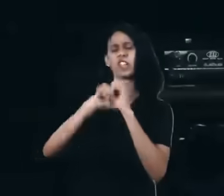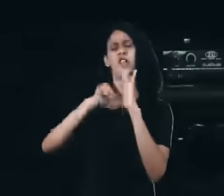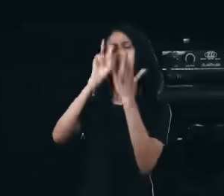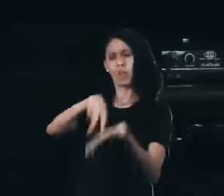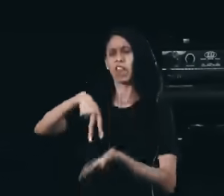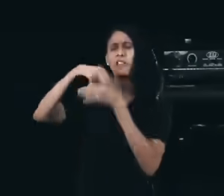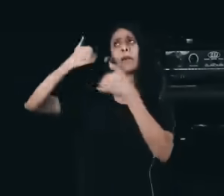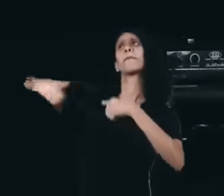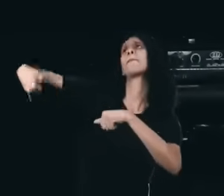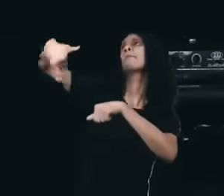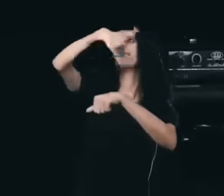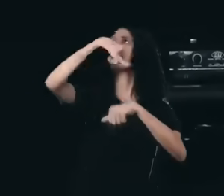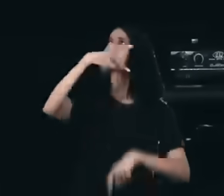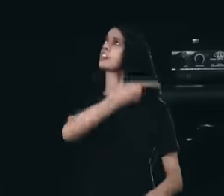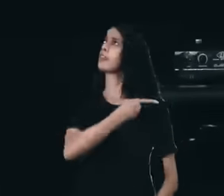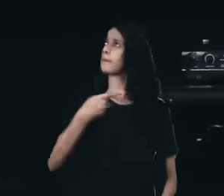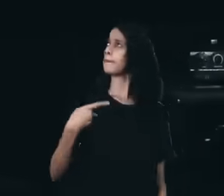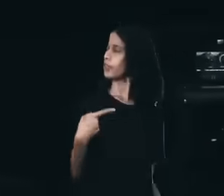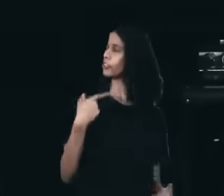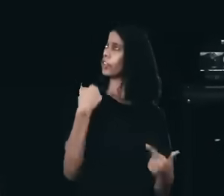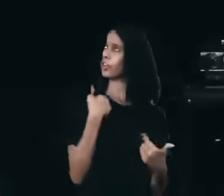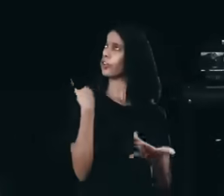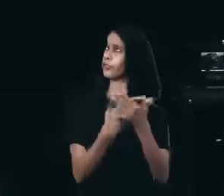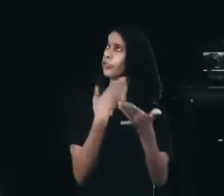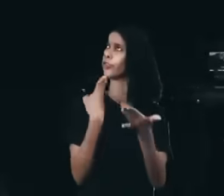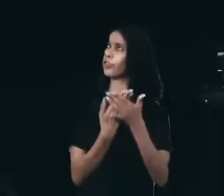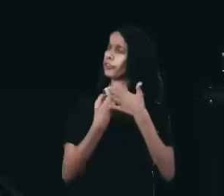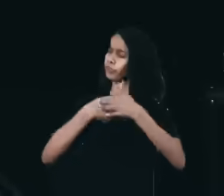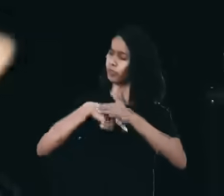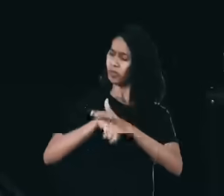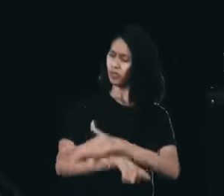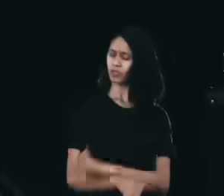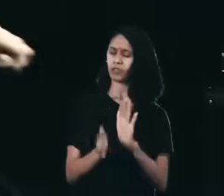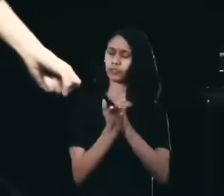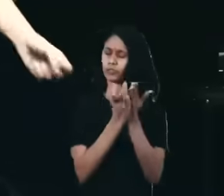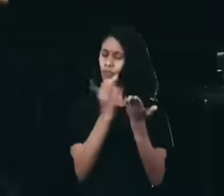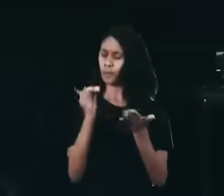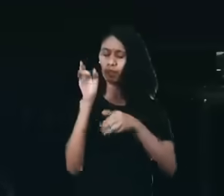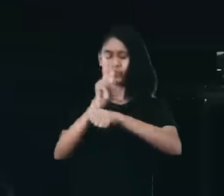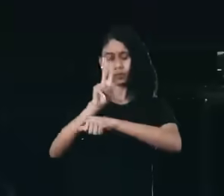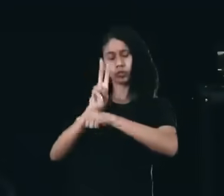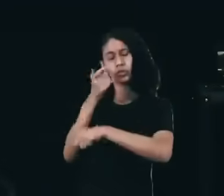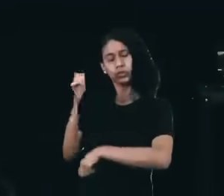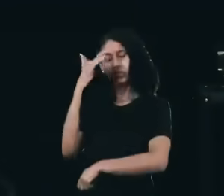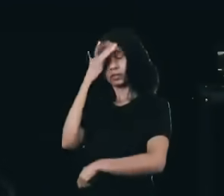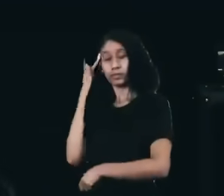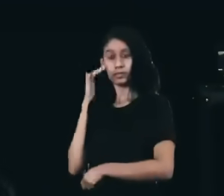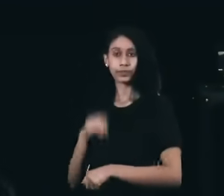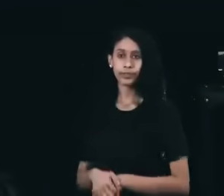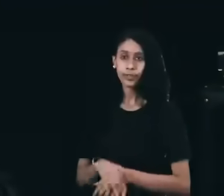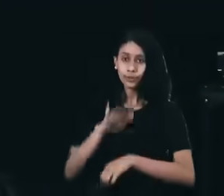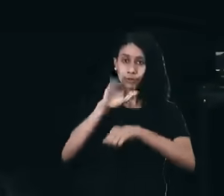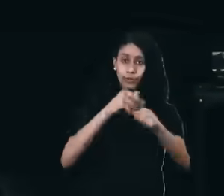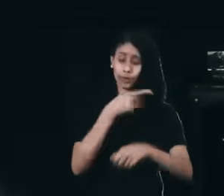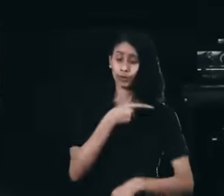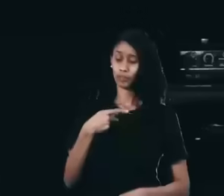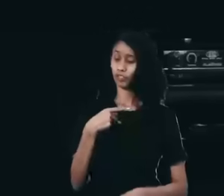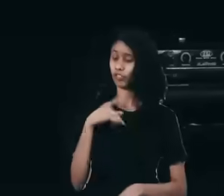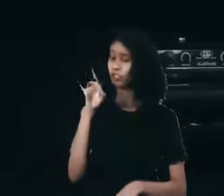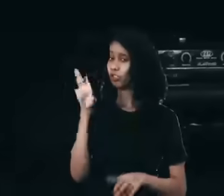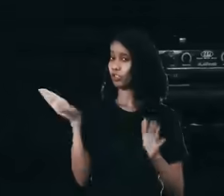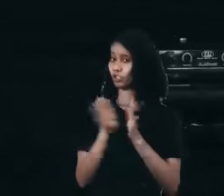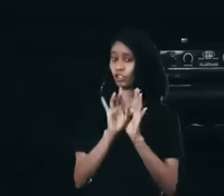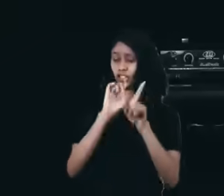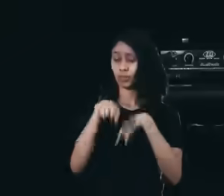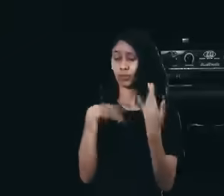ungir pastora, aí eu vou estudar a palavra profundamente e cuidar das outras pessoas. Seu chamado pastoral só vem depois que você estuda